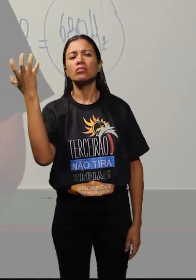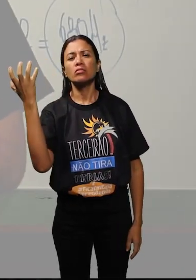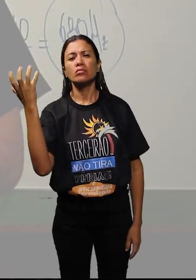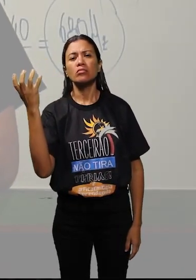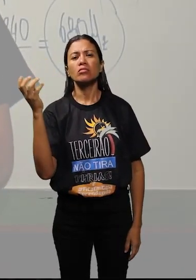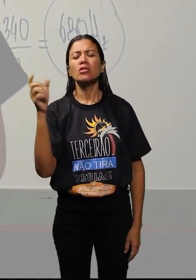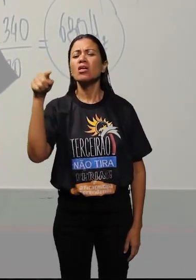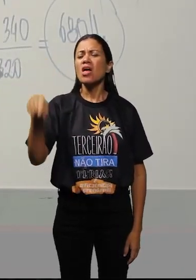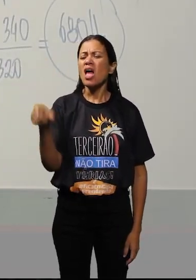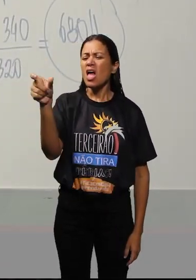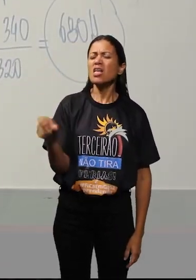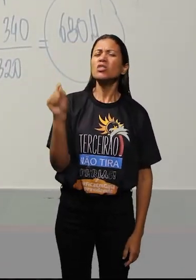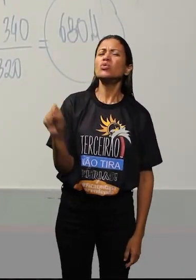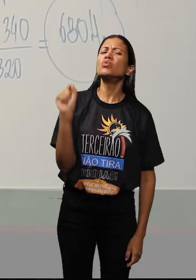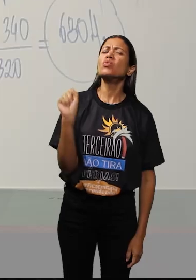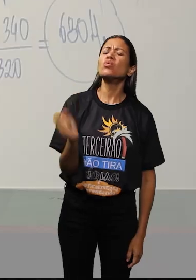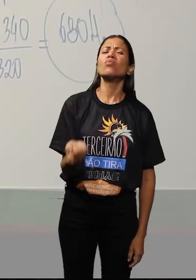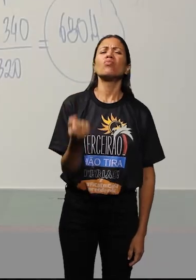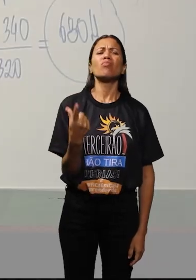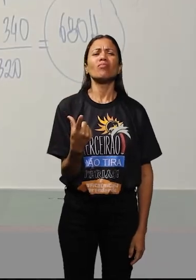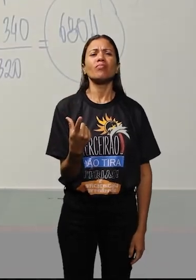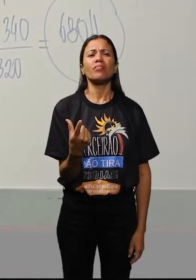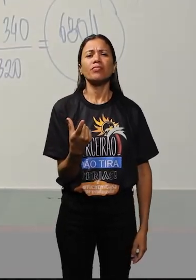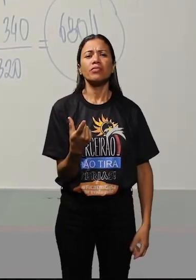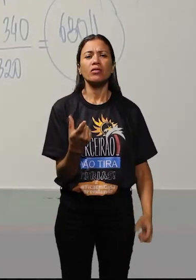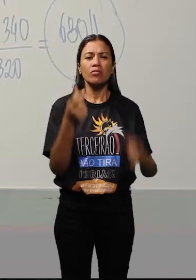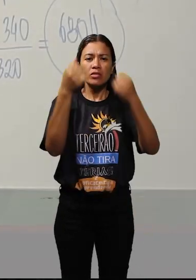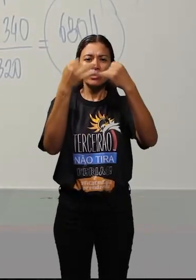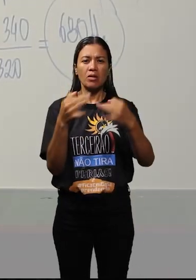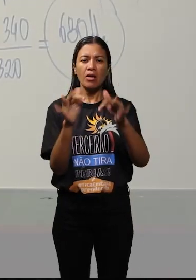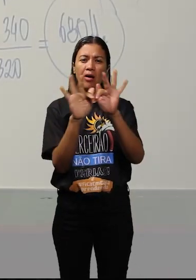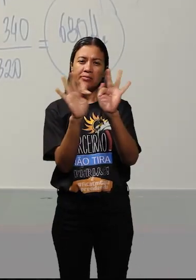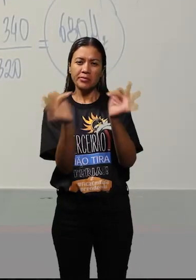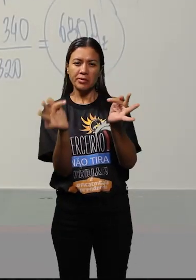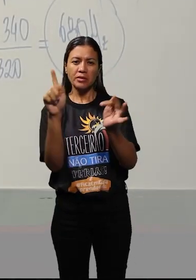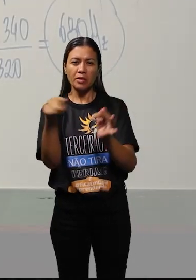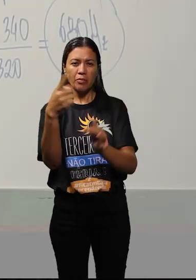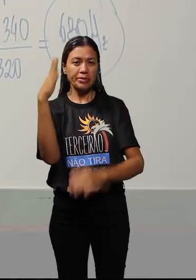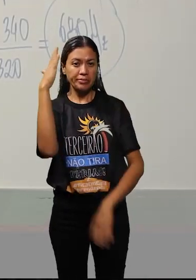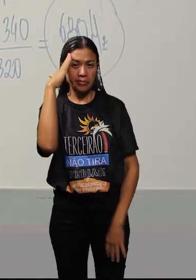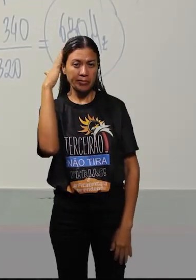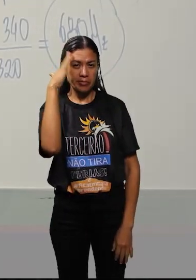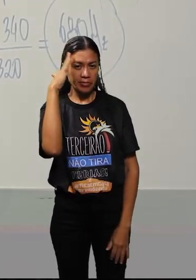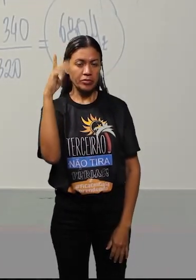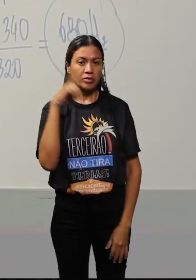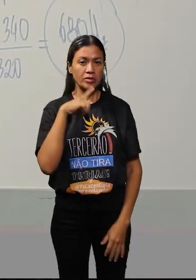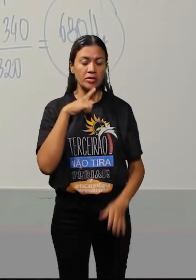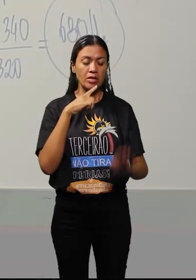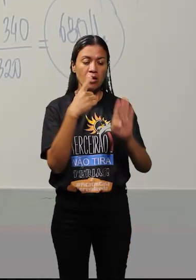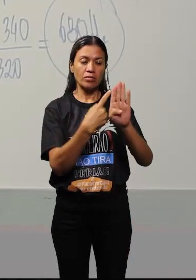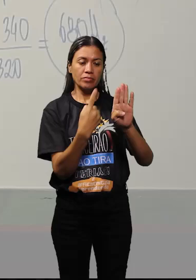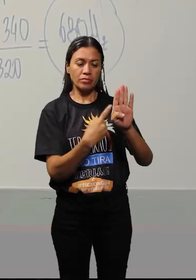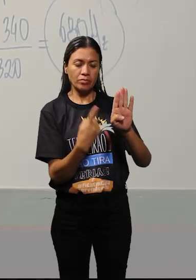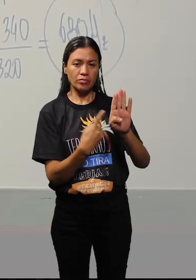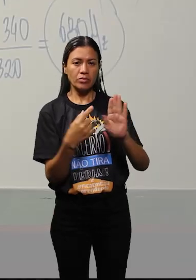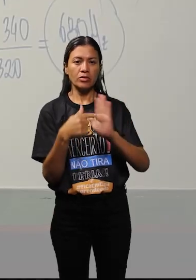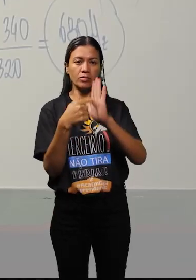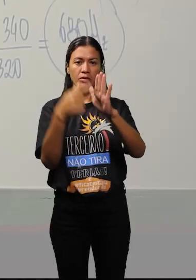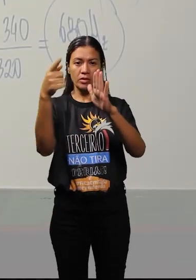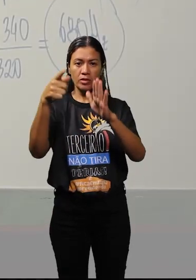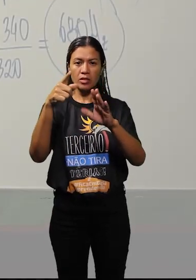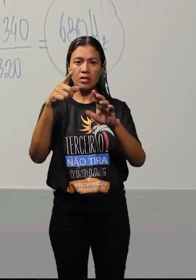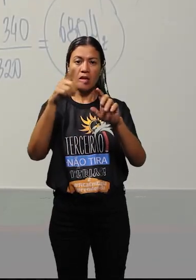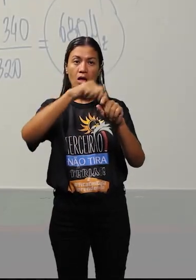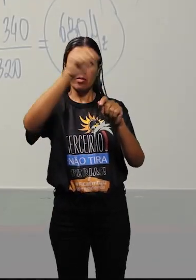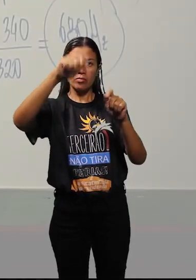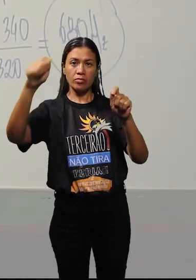ele consiste basicamente num fenômeno onde você percebe um determinado som com uma frequência diferente da